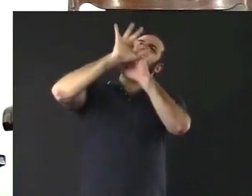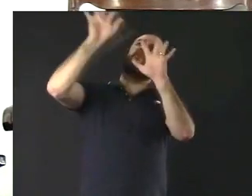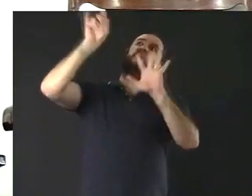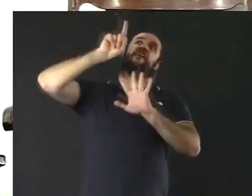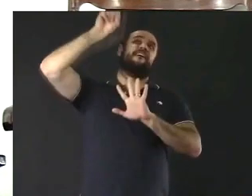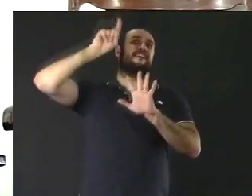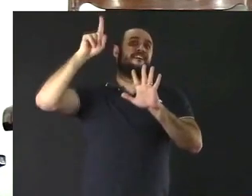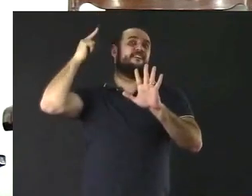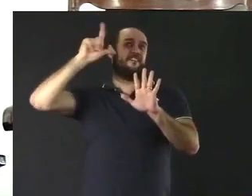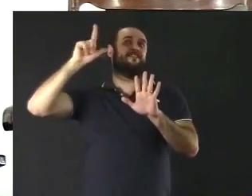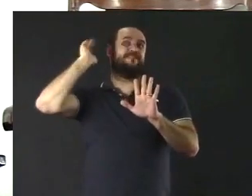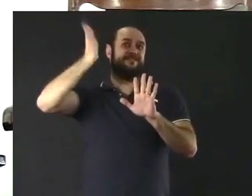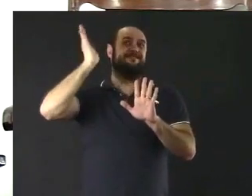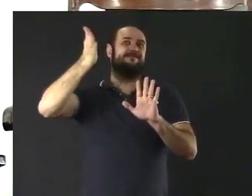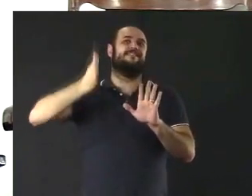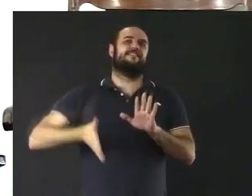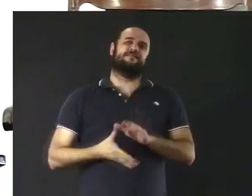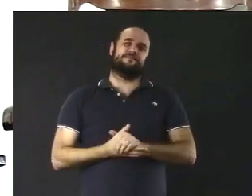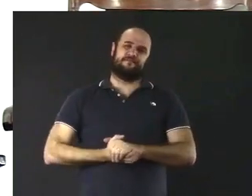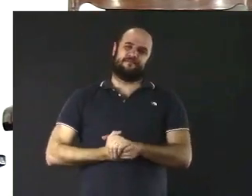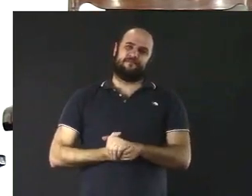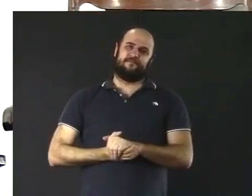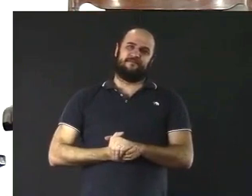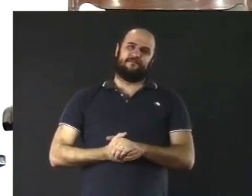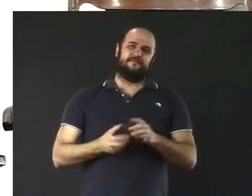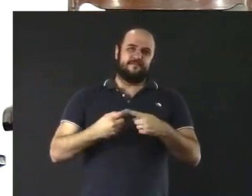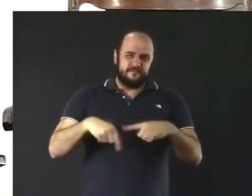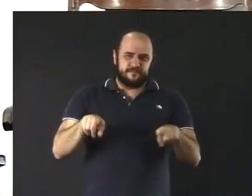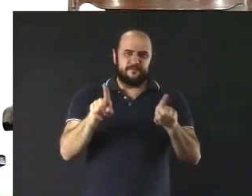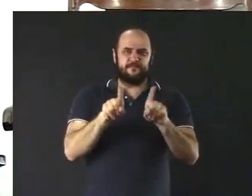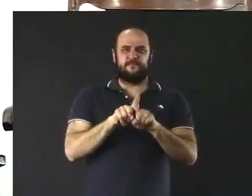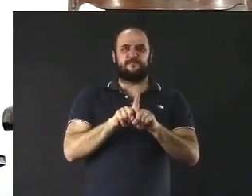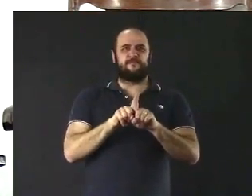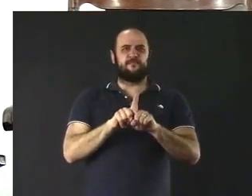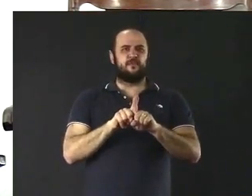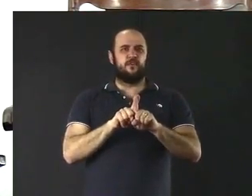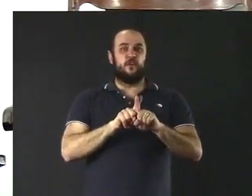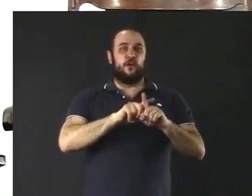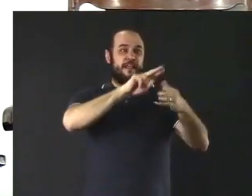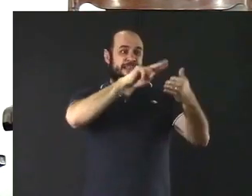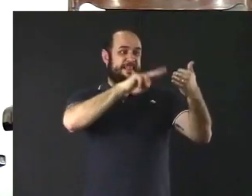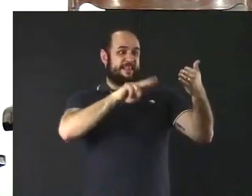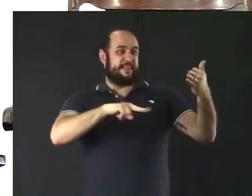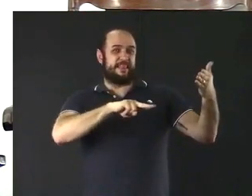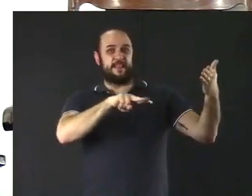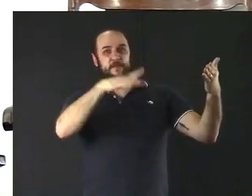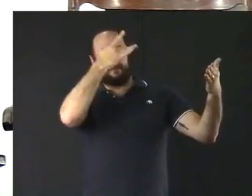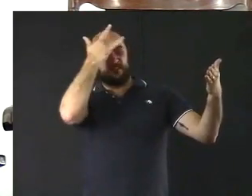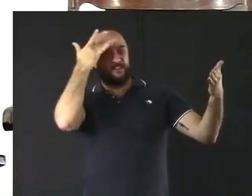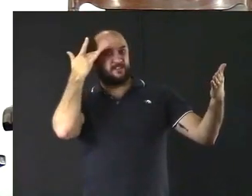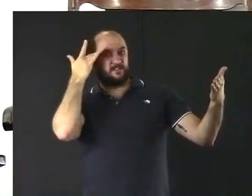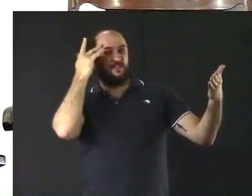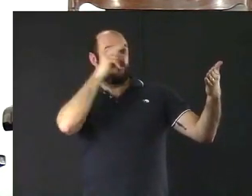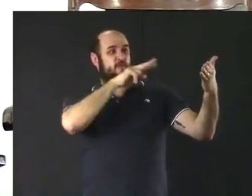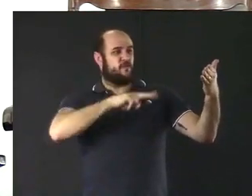mesmo alcançou. Portanto, a nuvem de testemunha nos encoraja e nos estimula a completar a carreira, mas em